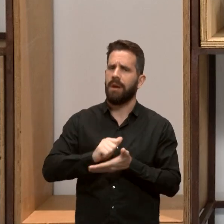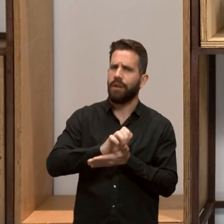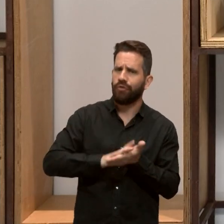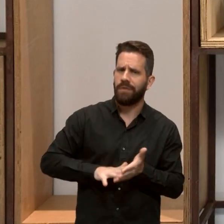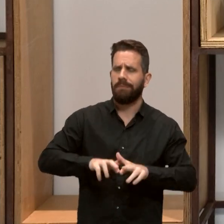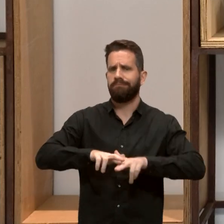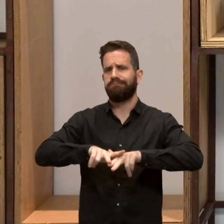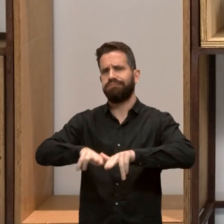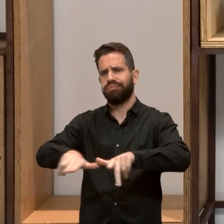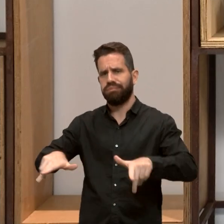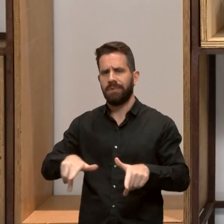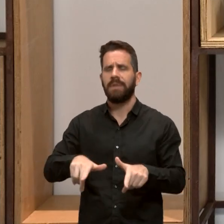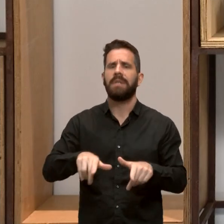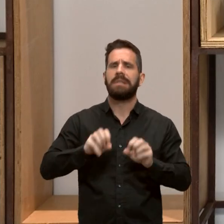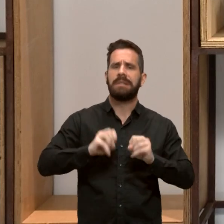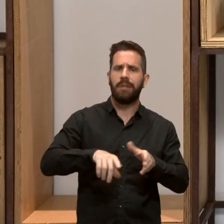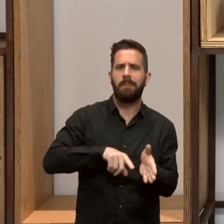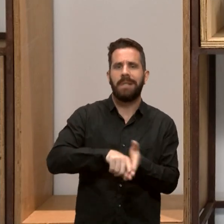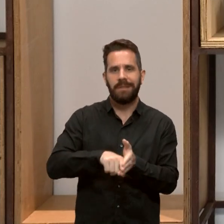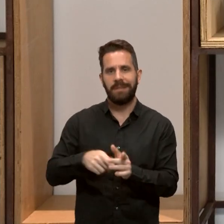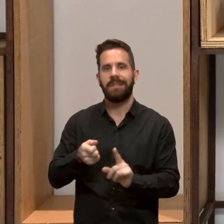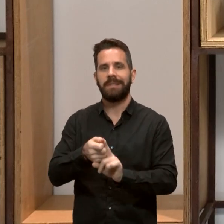ensino, pesquisa e extensão.